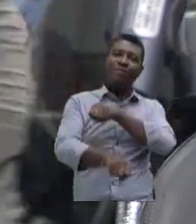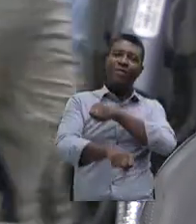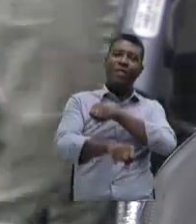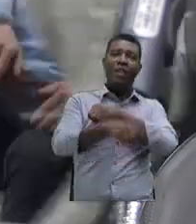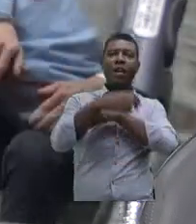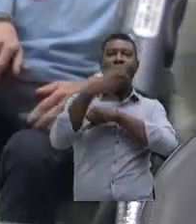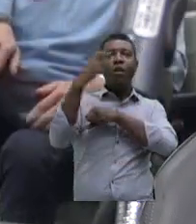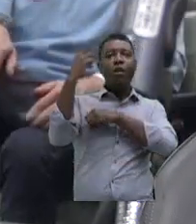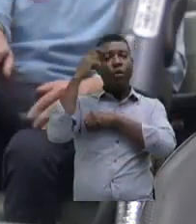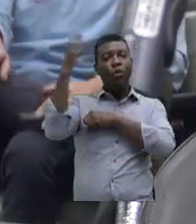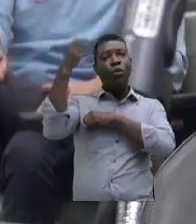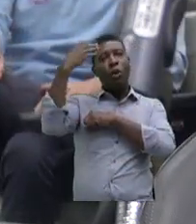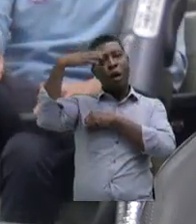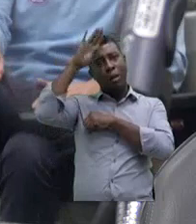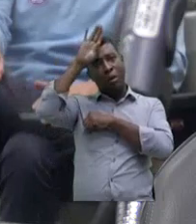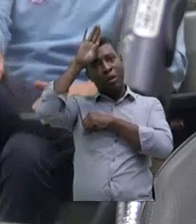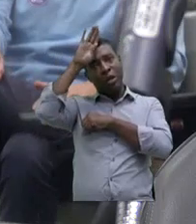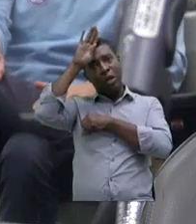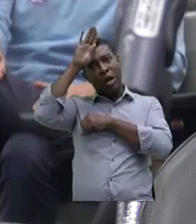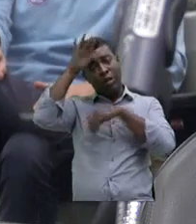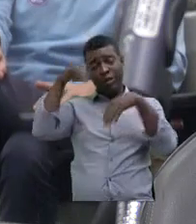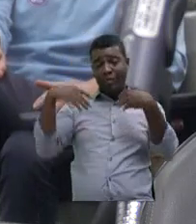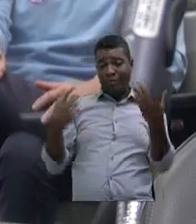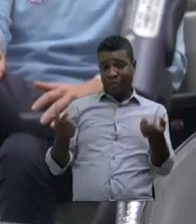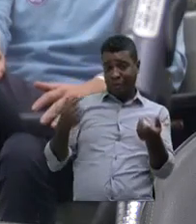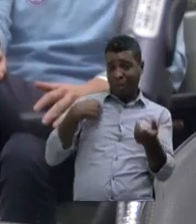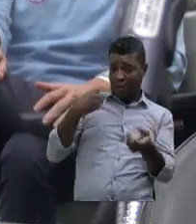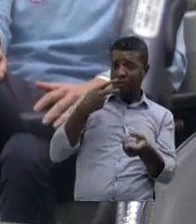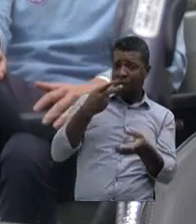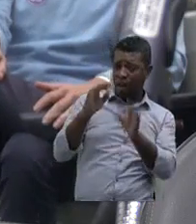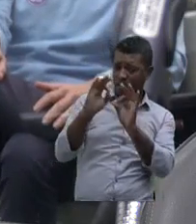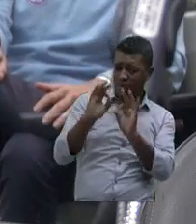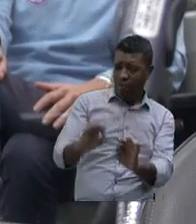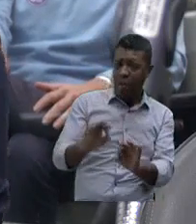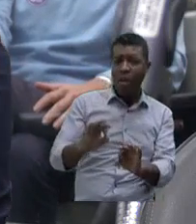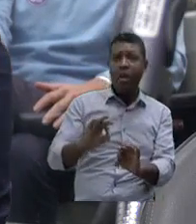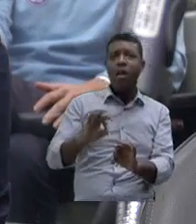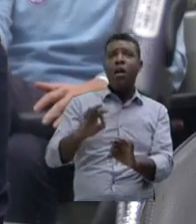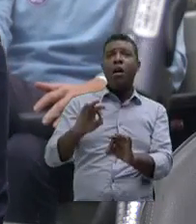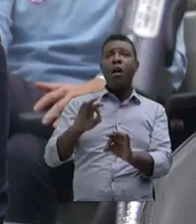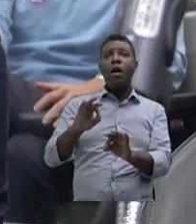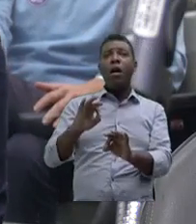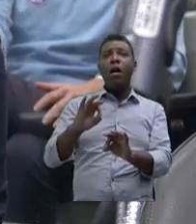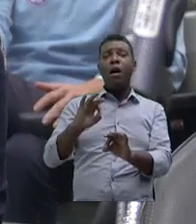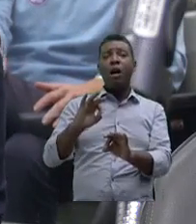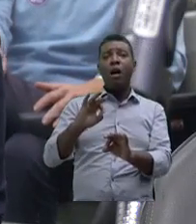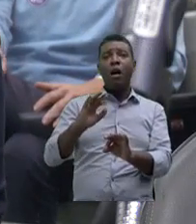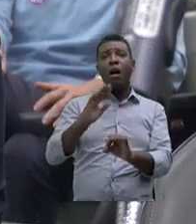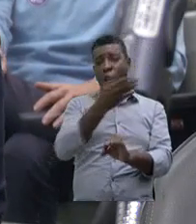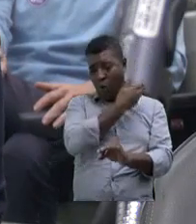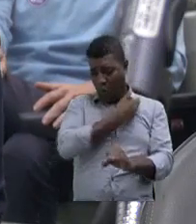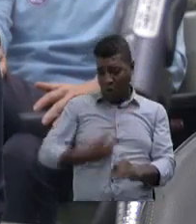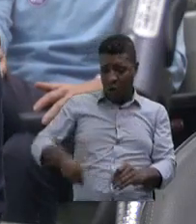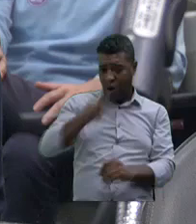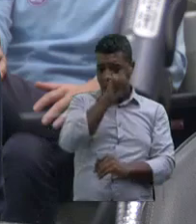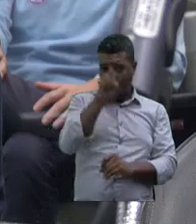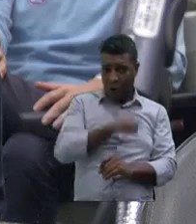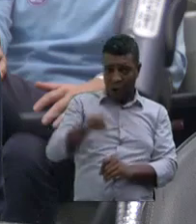Bolsonaro. Então, não me esquivo de dizer aqui que o governo Zema rebaixou a Secretaria de Cultura do